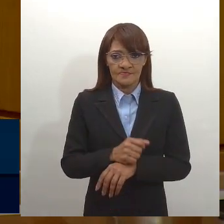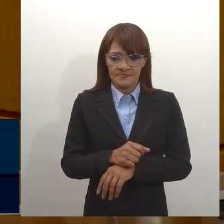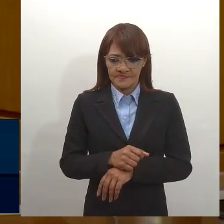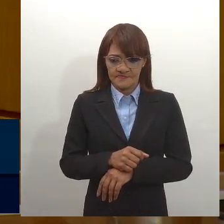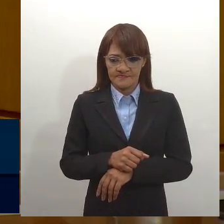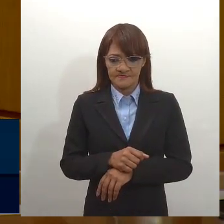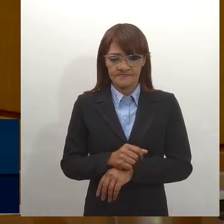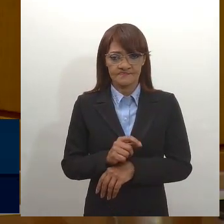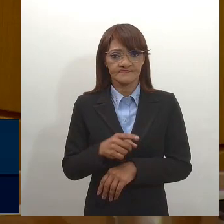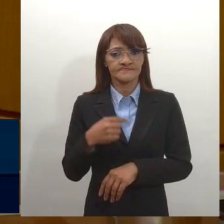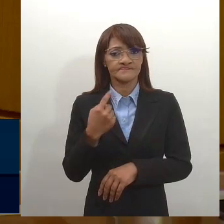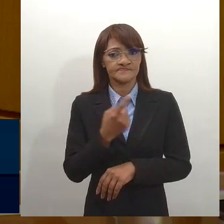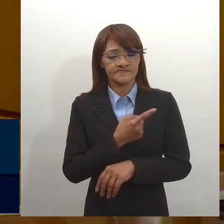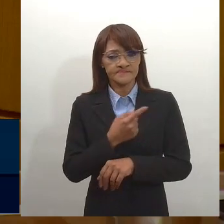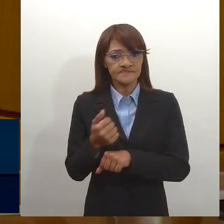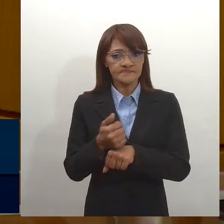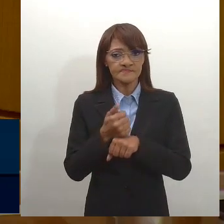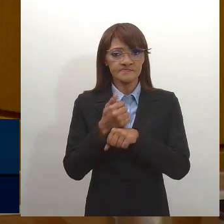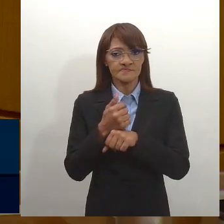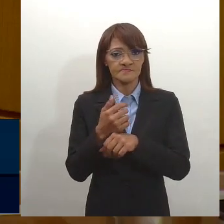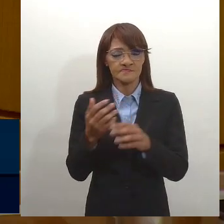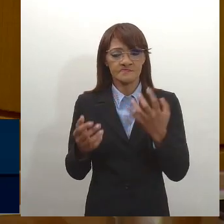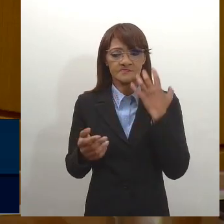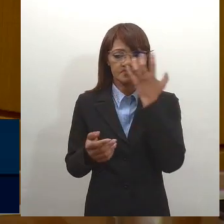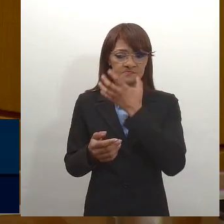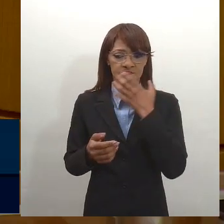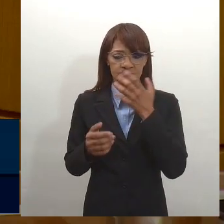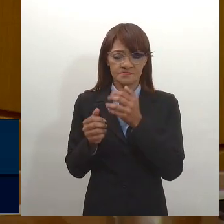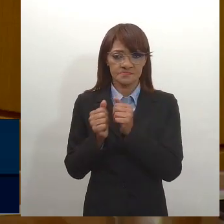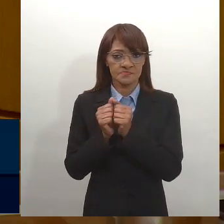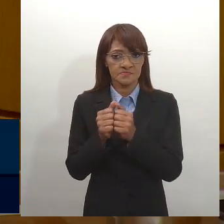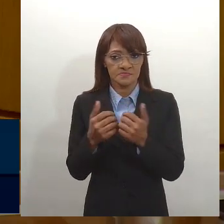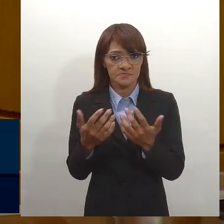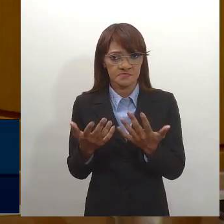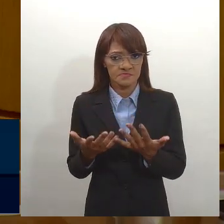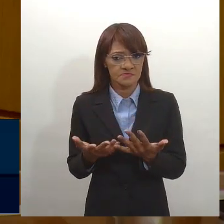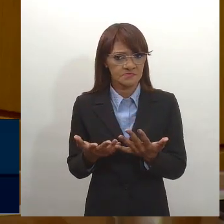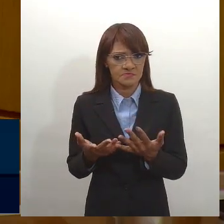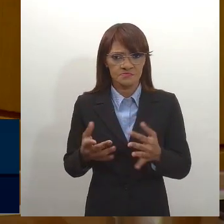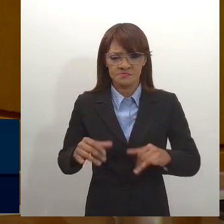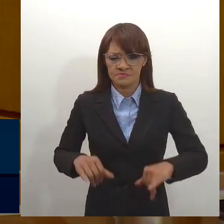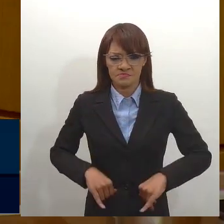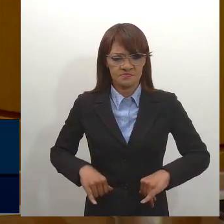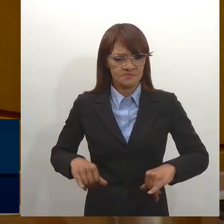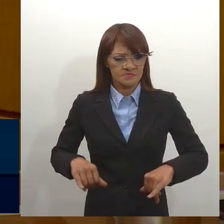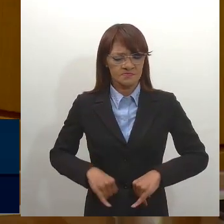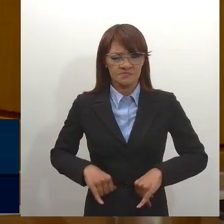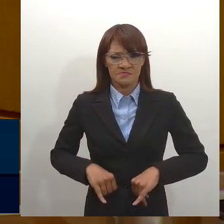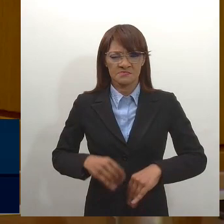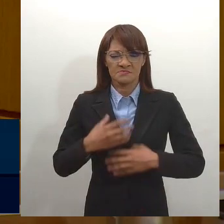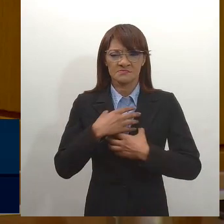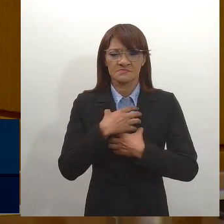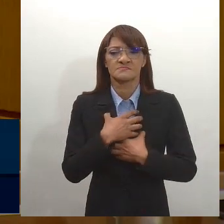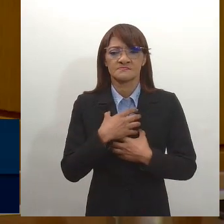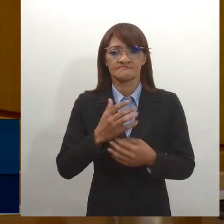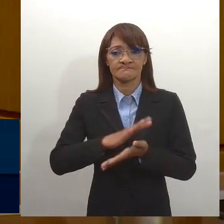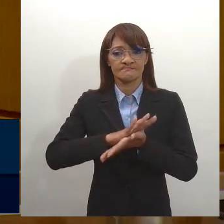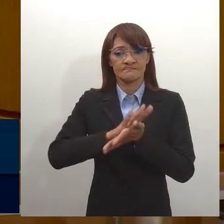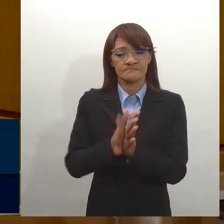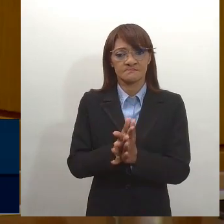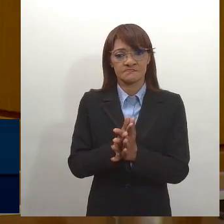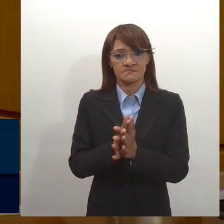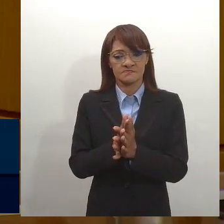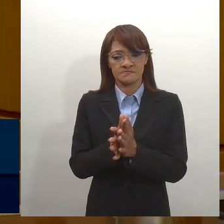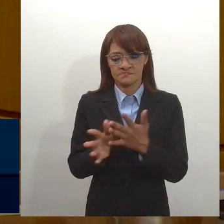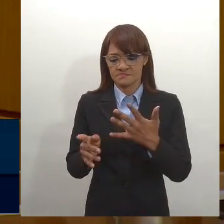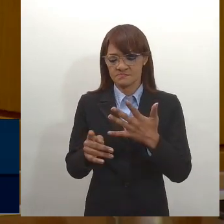sendo submetidos a uma situação verdadeira de humilhação e desvalorização. Sergipe não pode